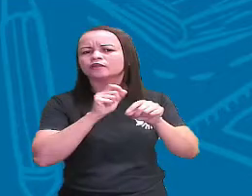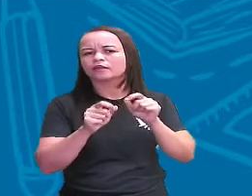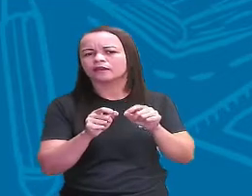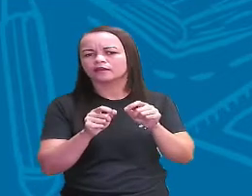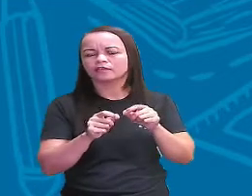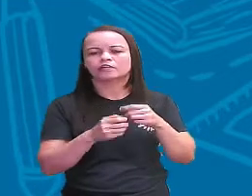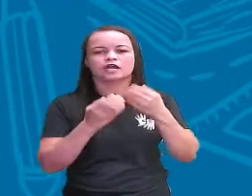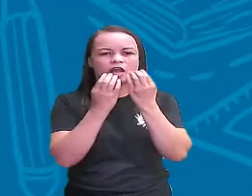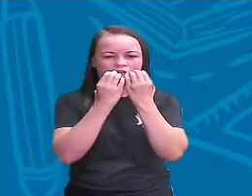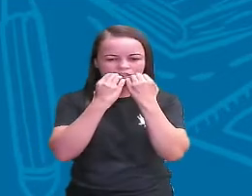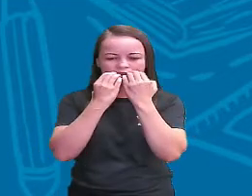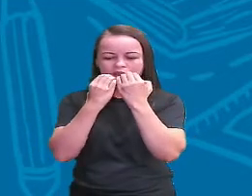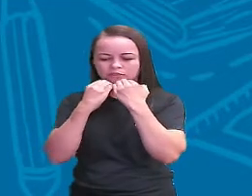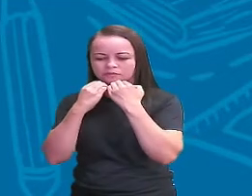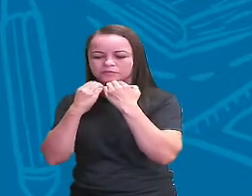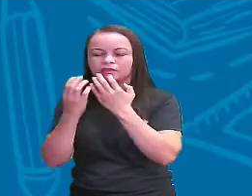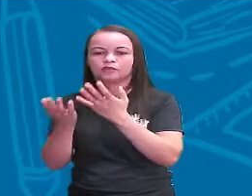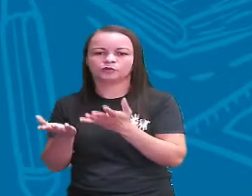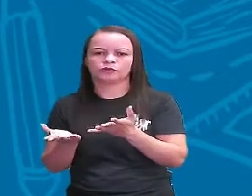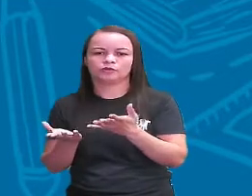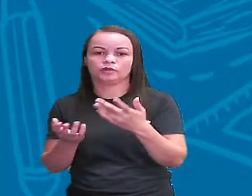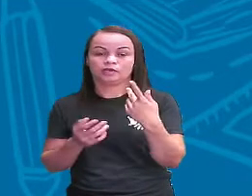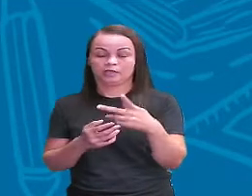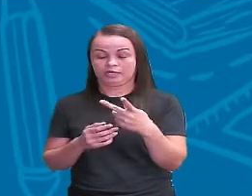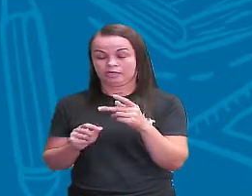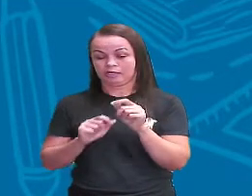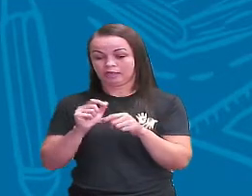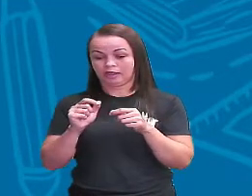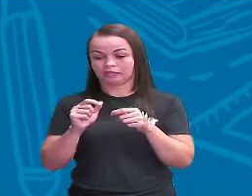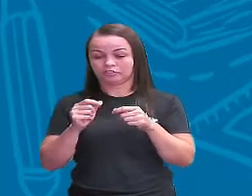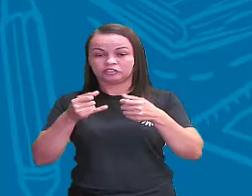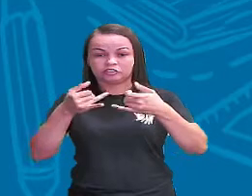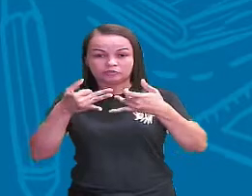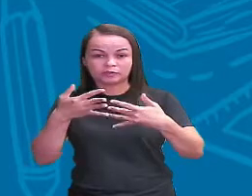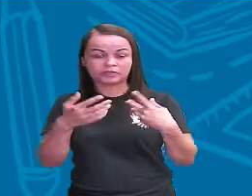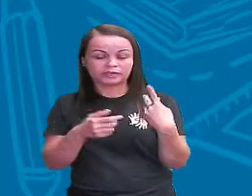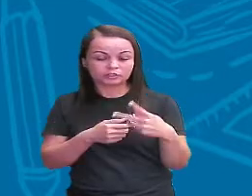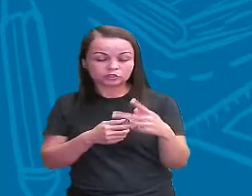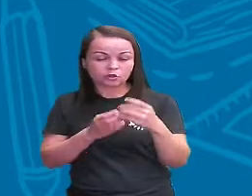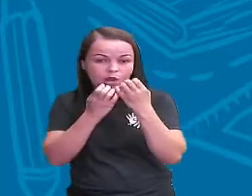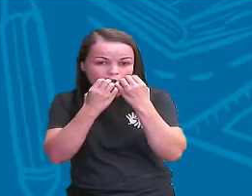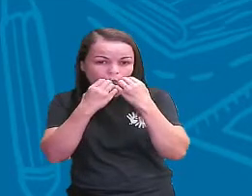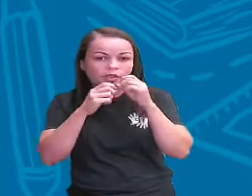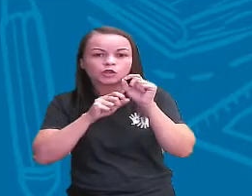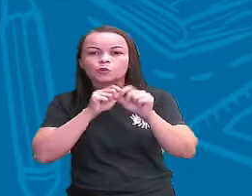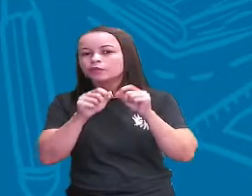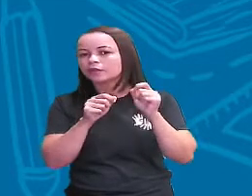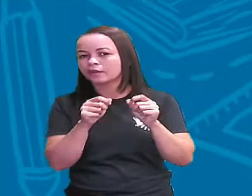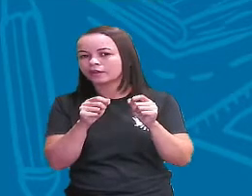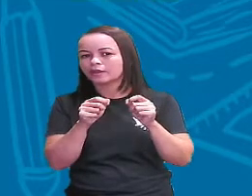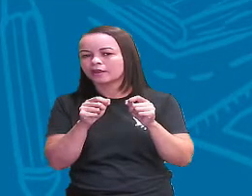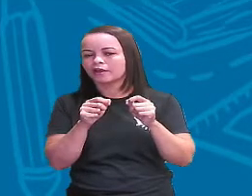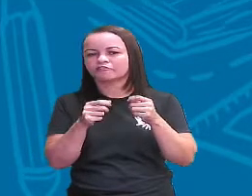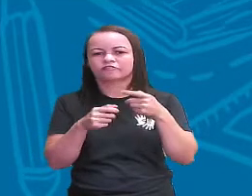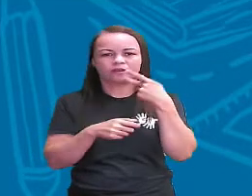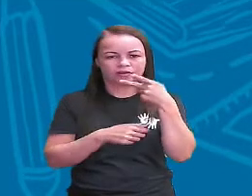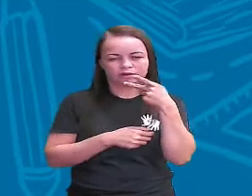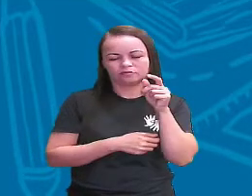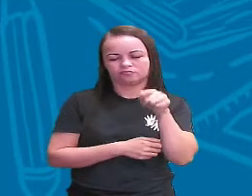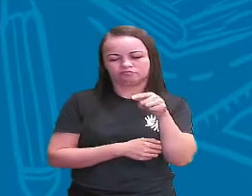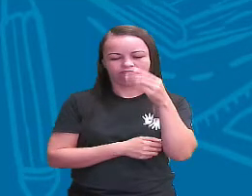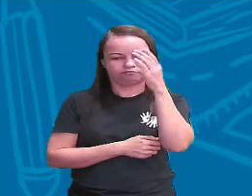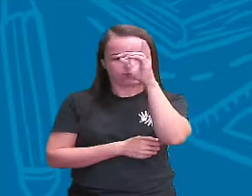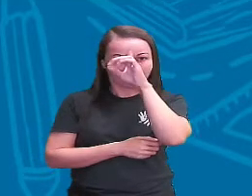Do milho, é o substantivo. E o que a gente falou que o milho é? Falamos que o milho é amarelo